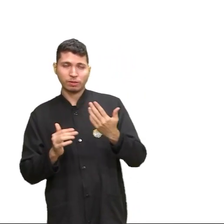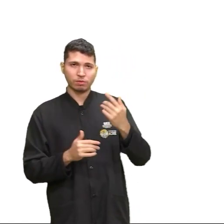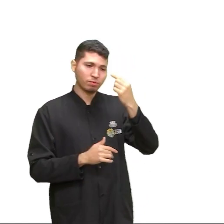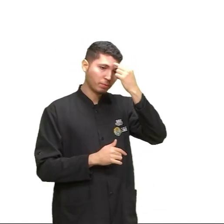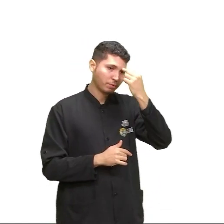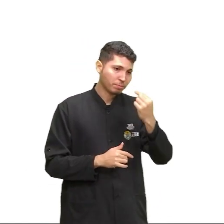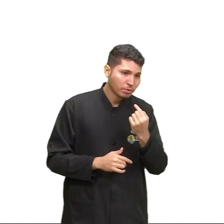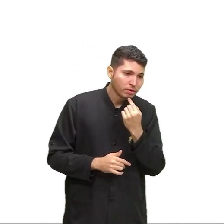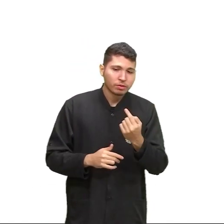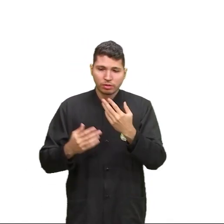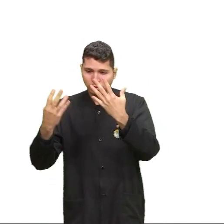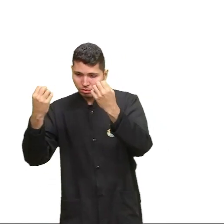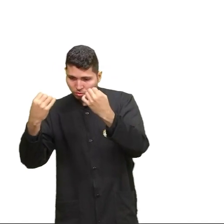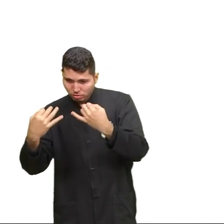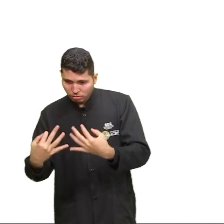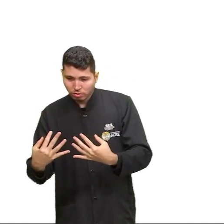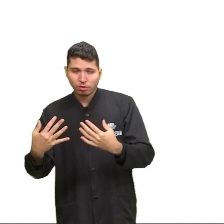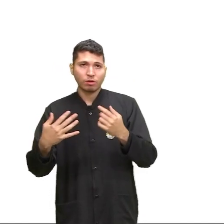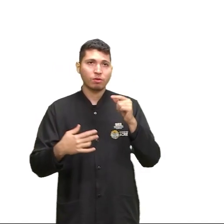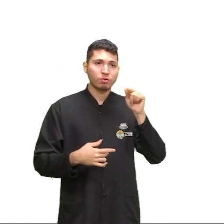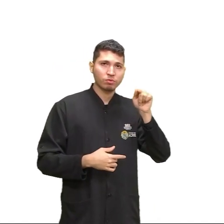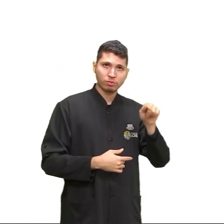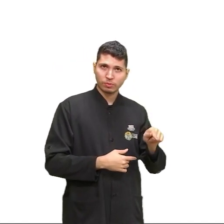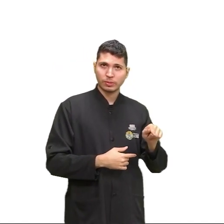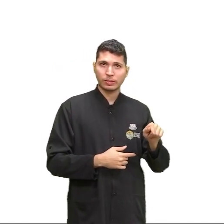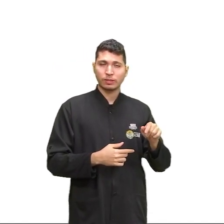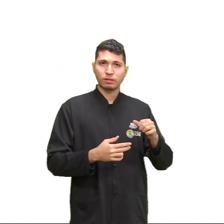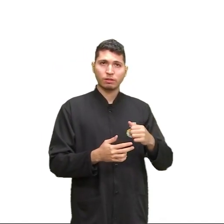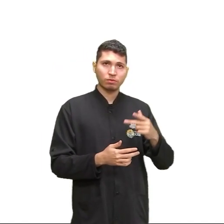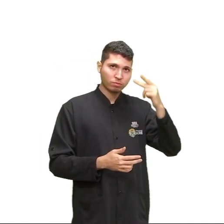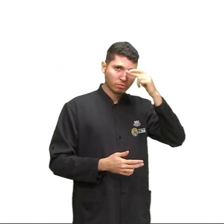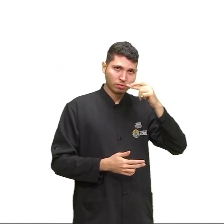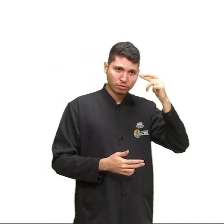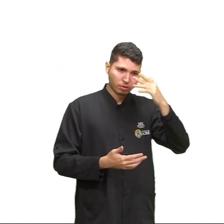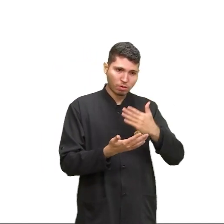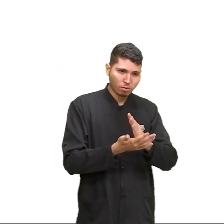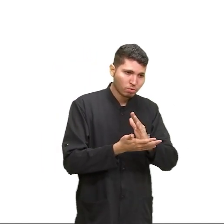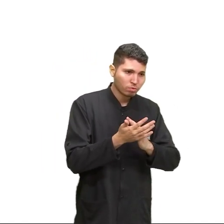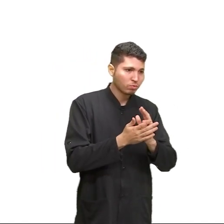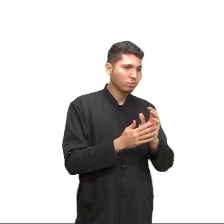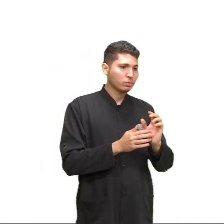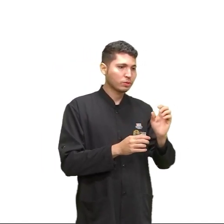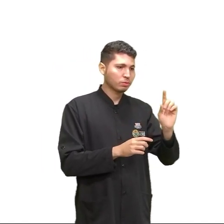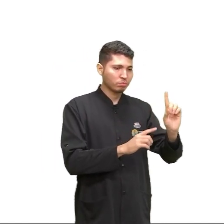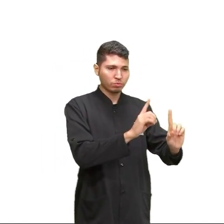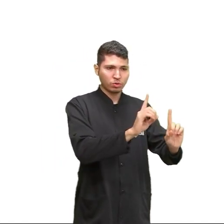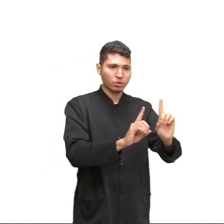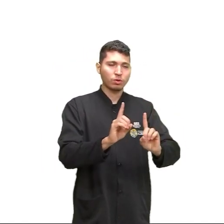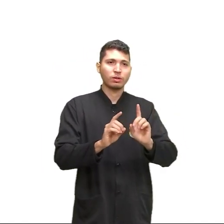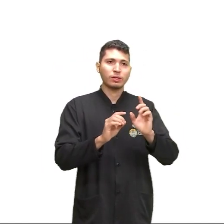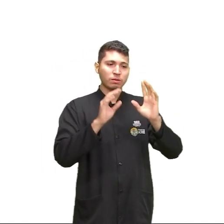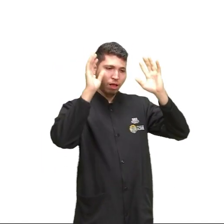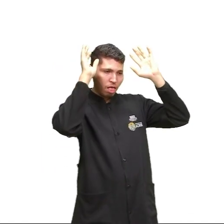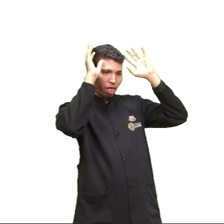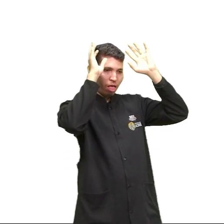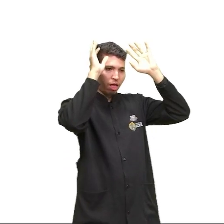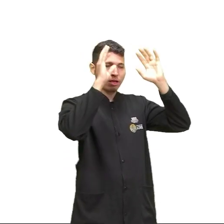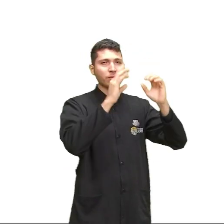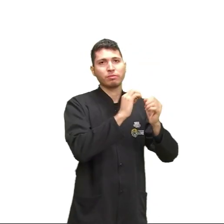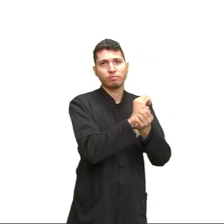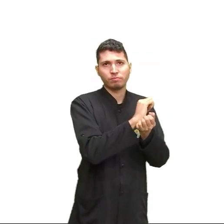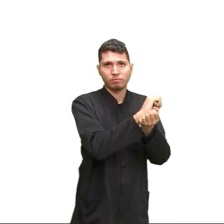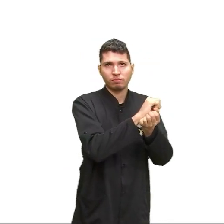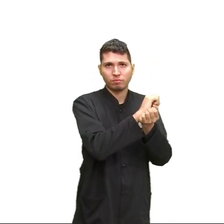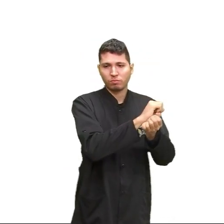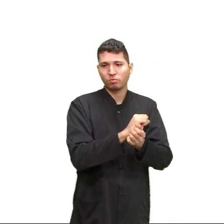daquela imagem. Aí no texto 1, a gente observa que tem alguns escravizados e eles estão carregando barris nas suas cabeças. Aí o texto 2 já